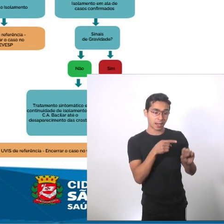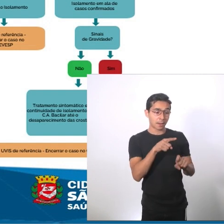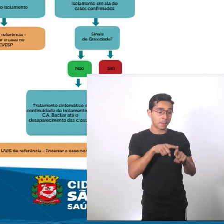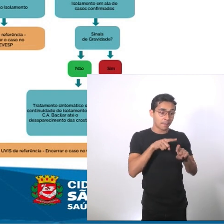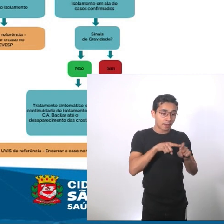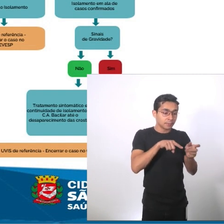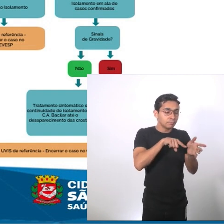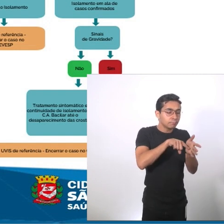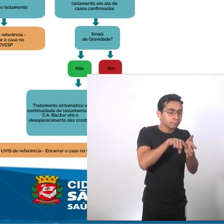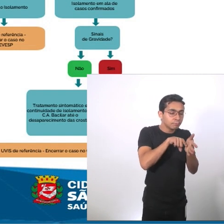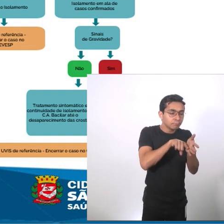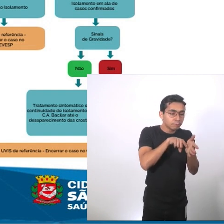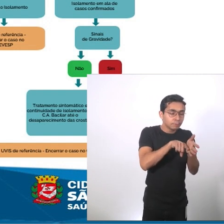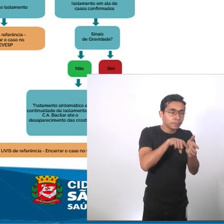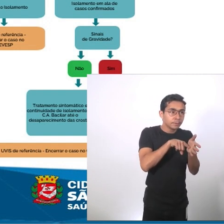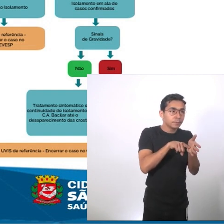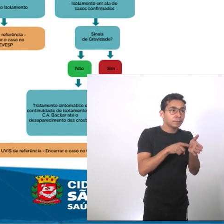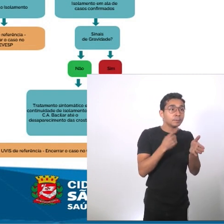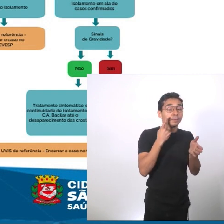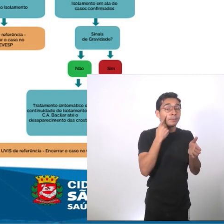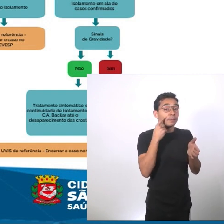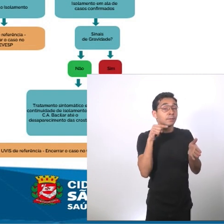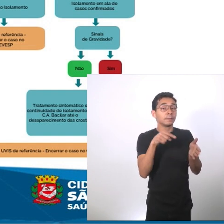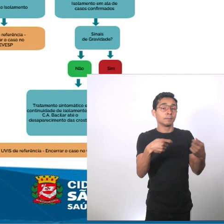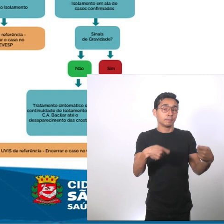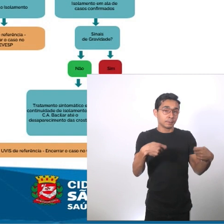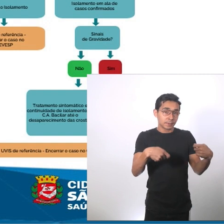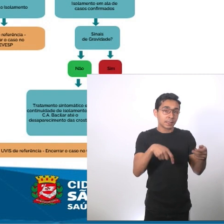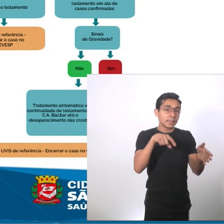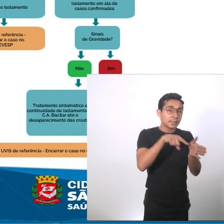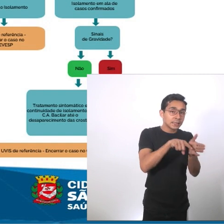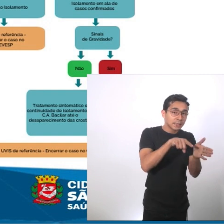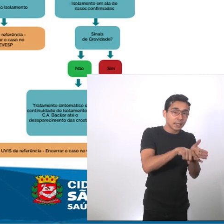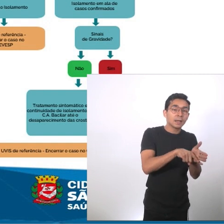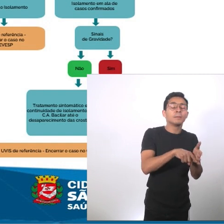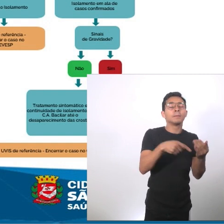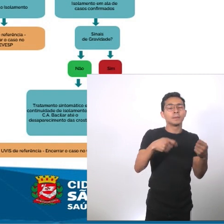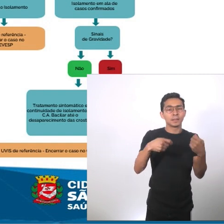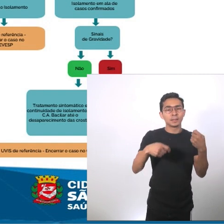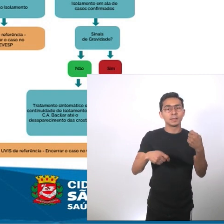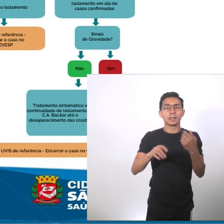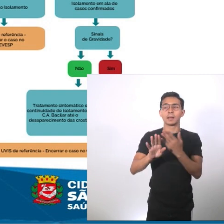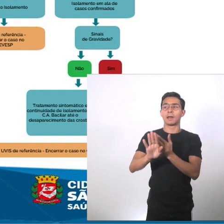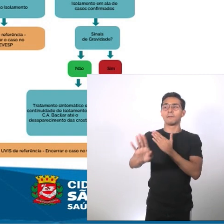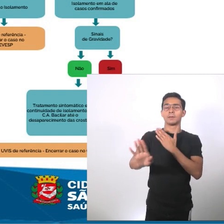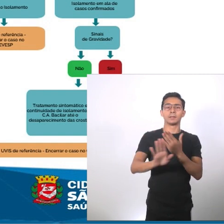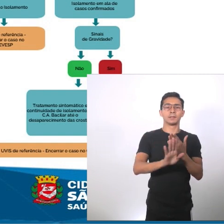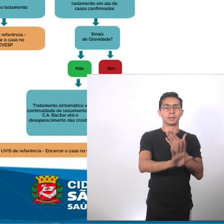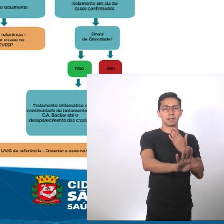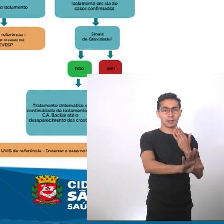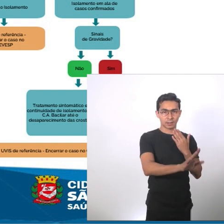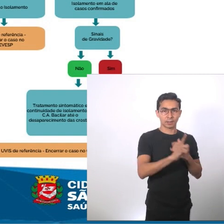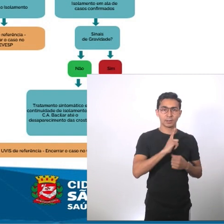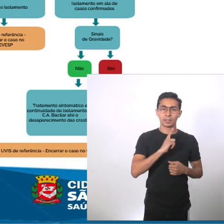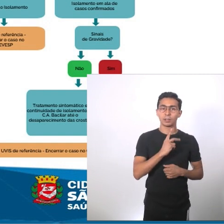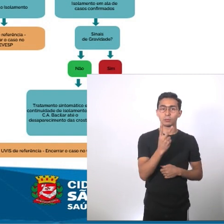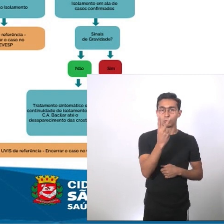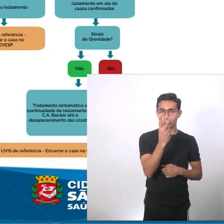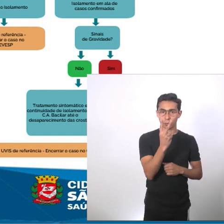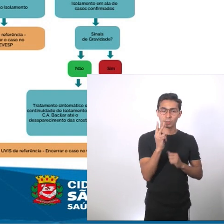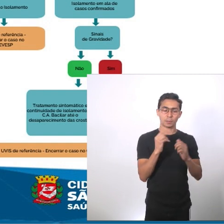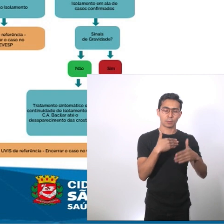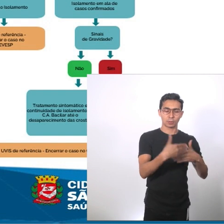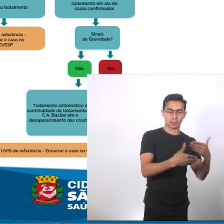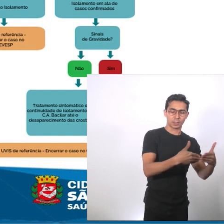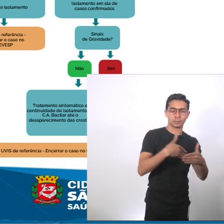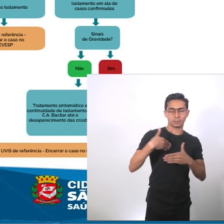ele precisa fazer os exames, se precisa ser afastado. Temos 2 fluxogramas, um fluxograma para